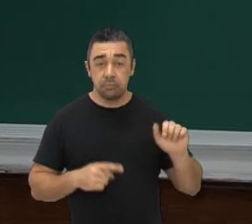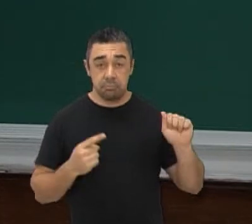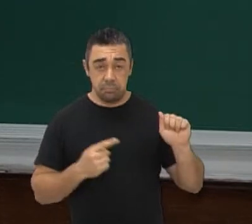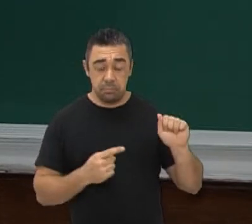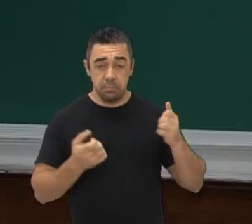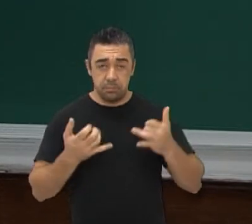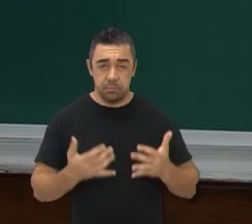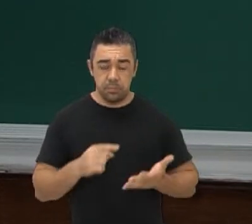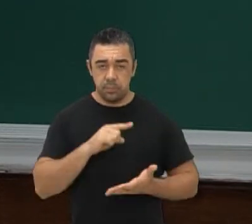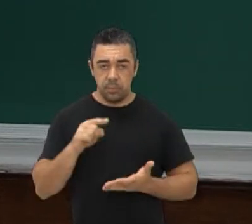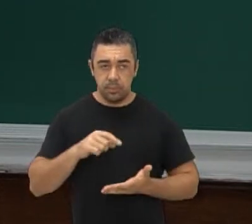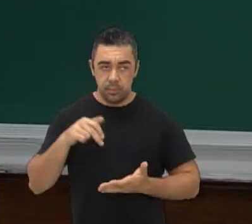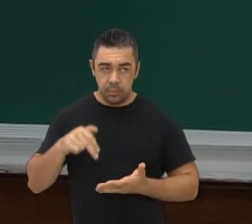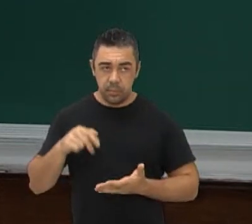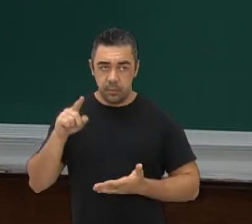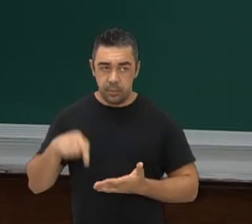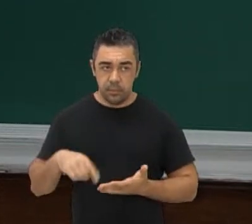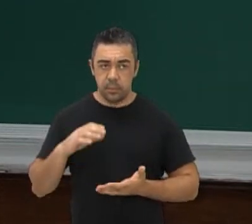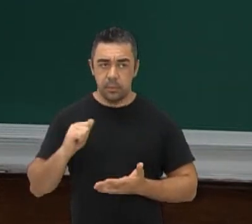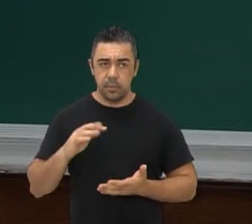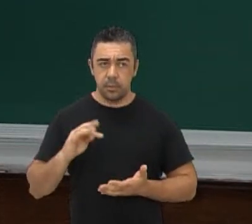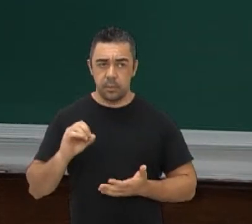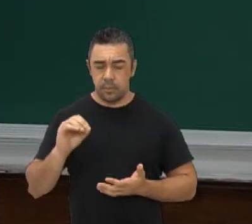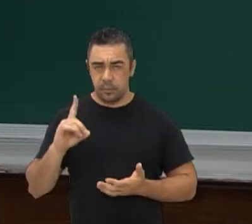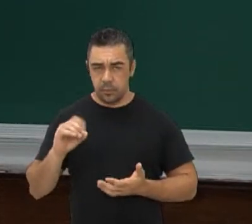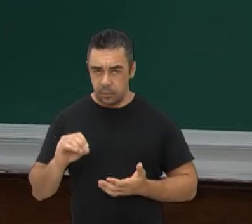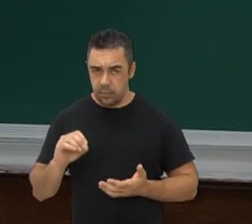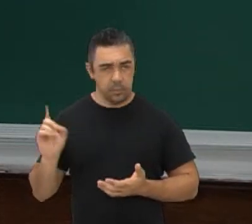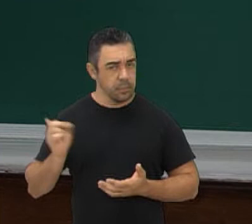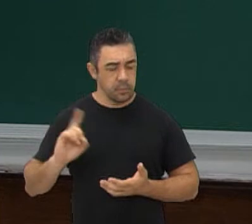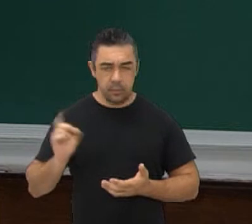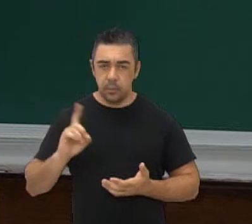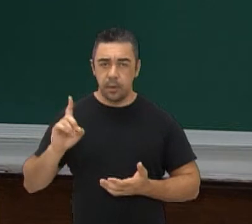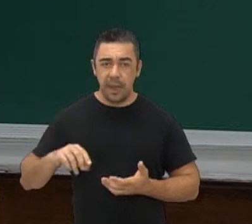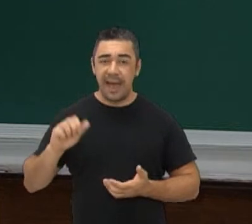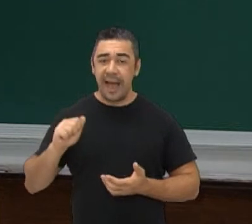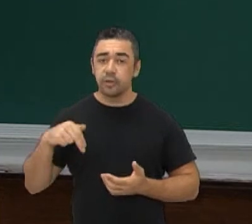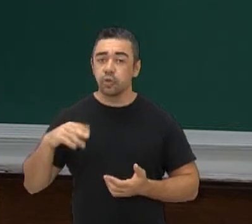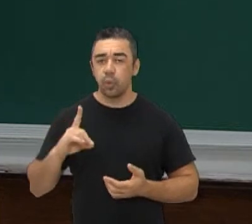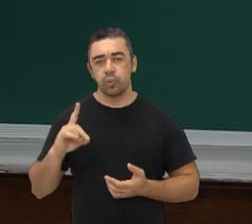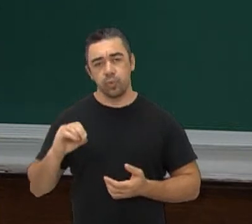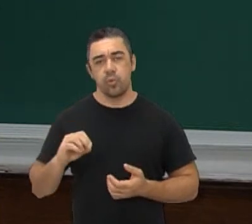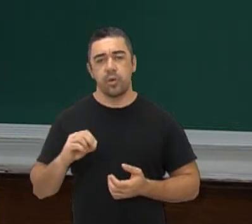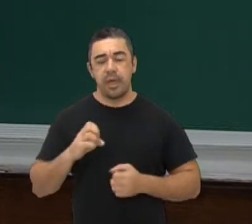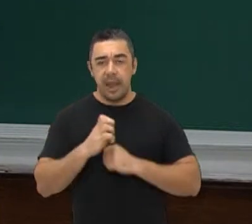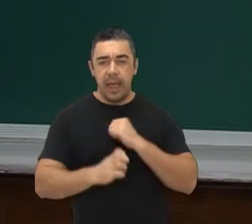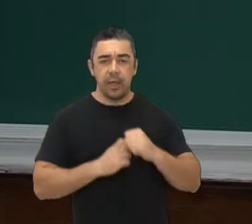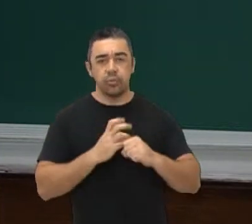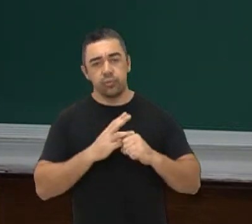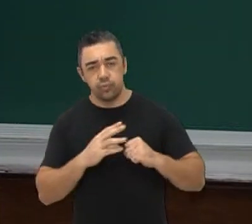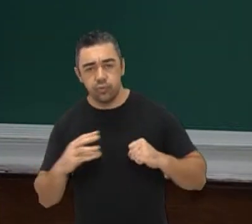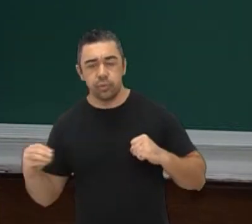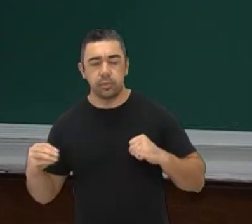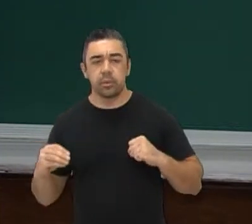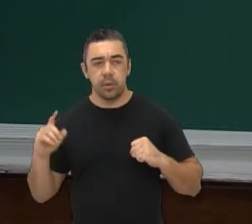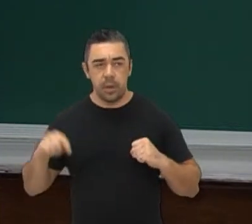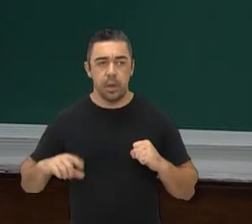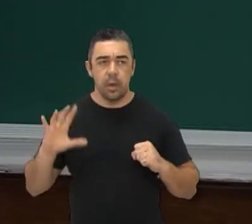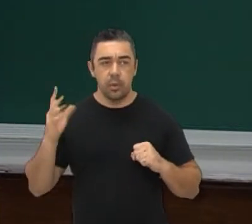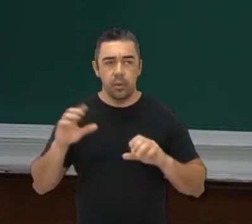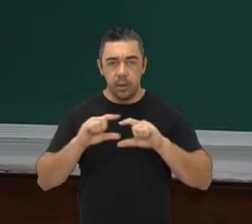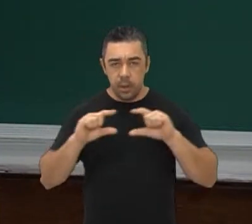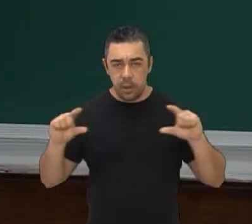o zinco metálico é o cátodo. Não, o zinco metálico é o anodo. Ele perde os elétrons e essa aqui é a